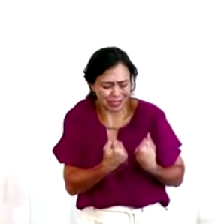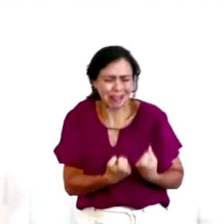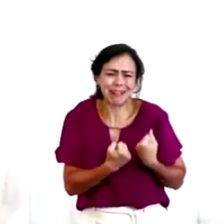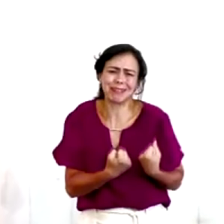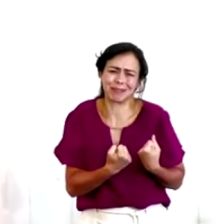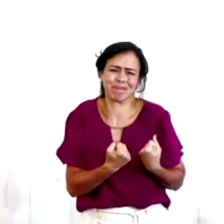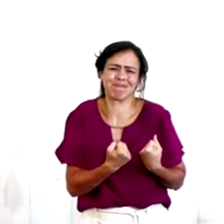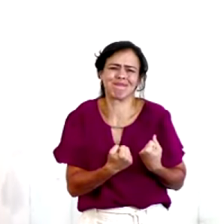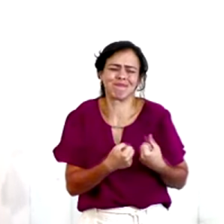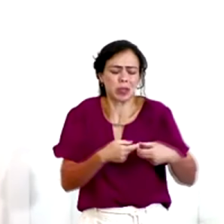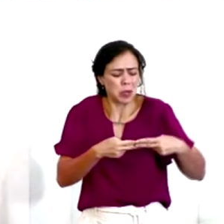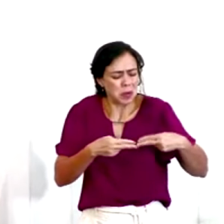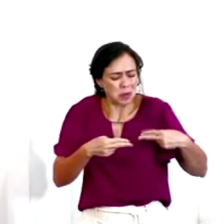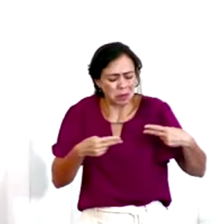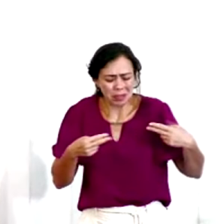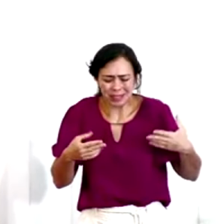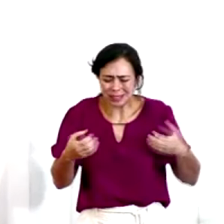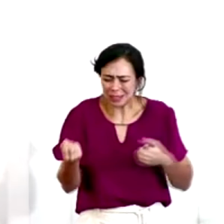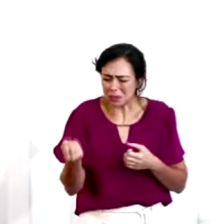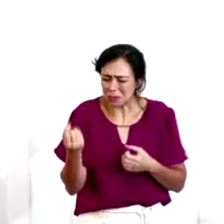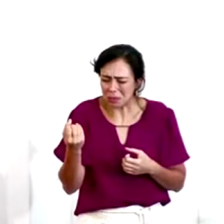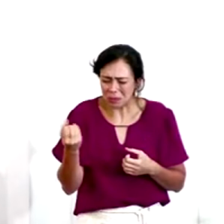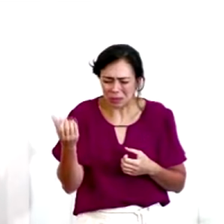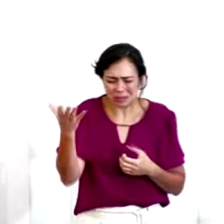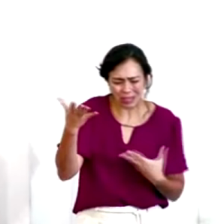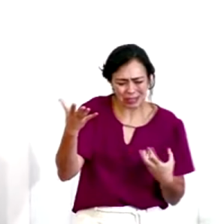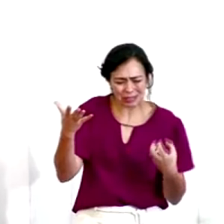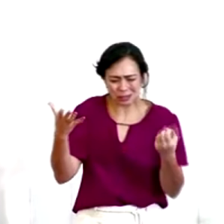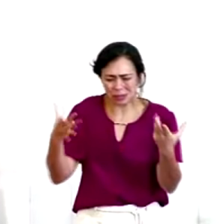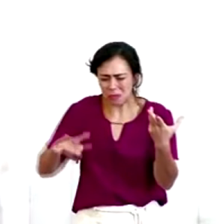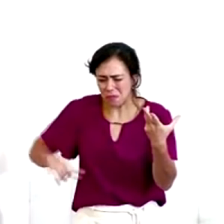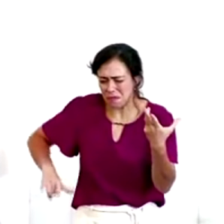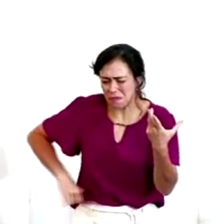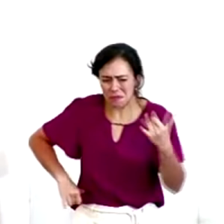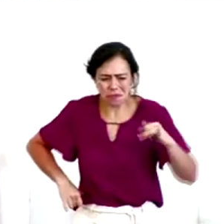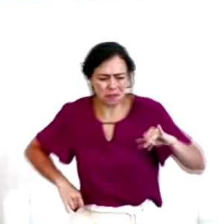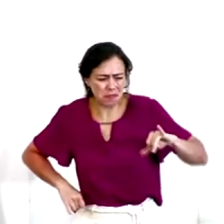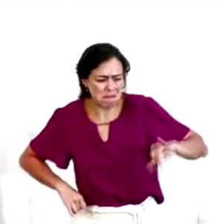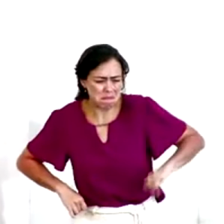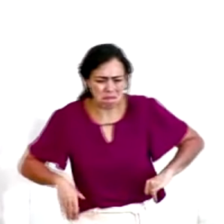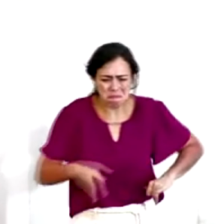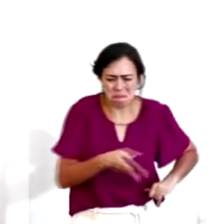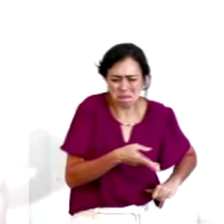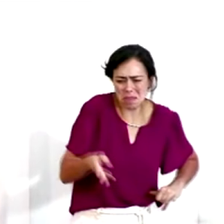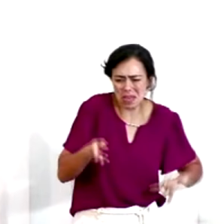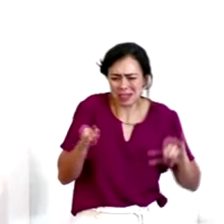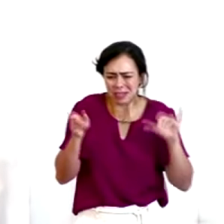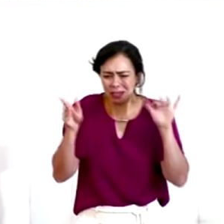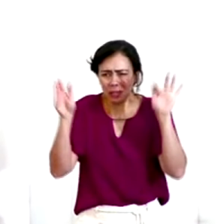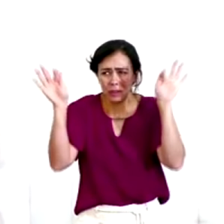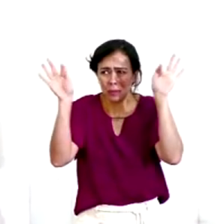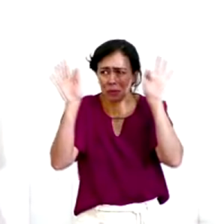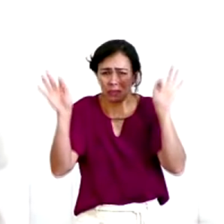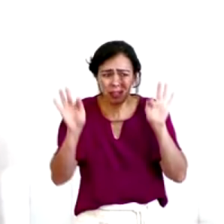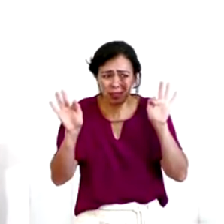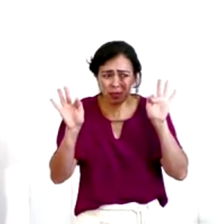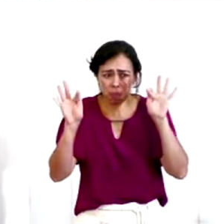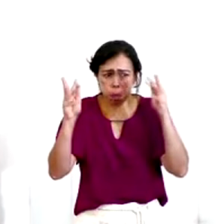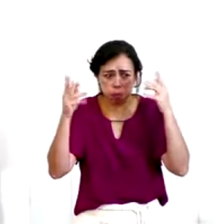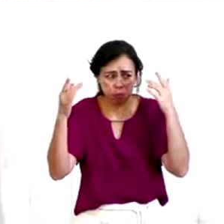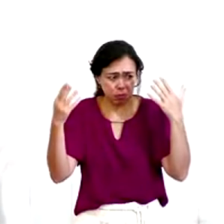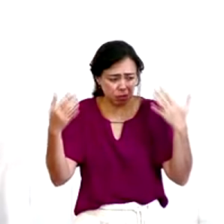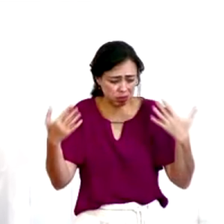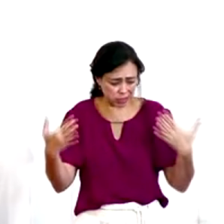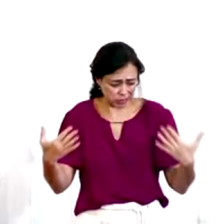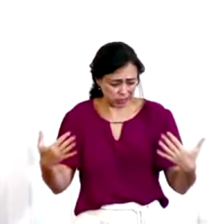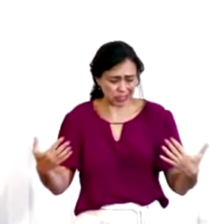fazer, mas estas coisas, ou o sofrimento, ou o desprazer, ou a angústia, a tristeza,